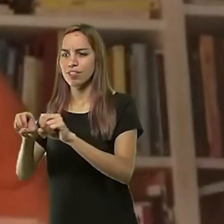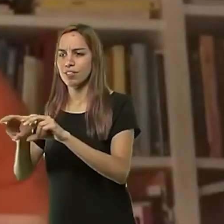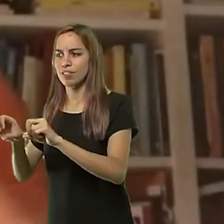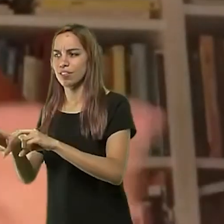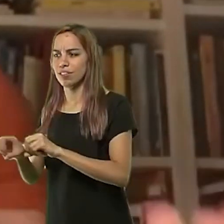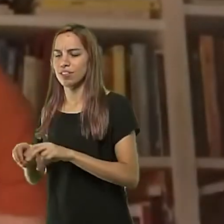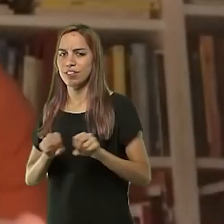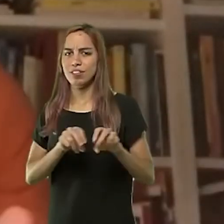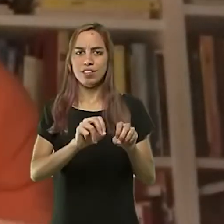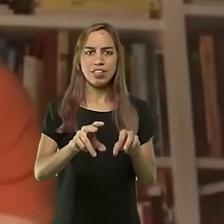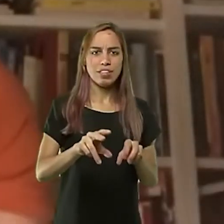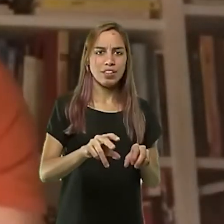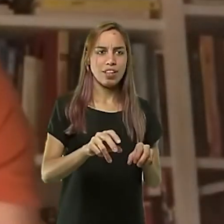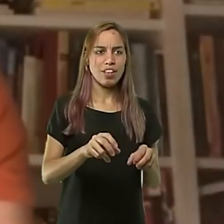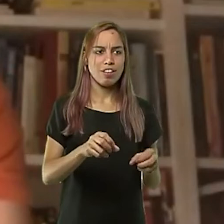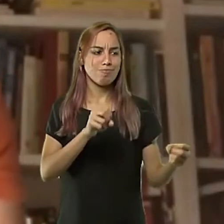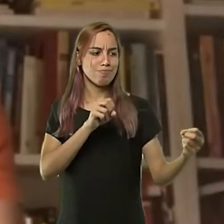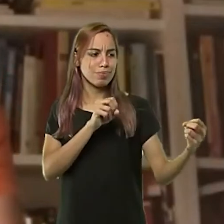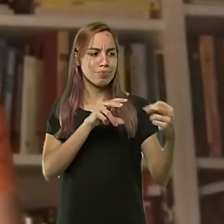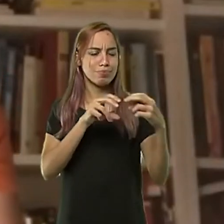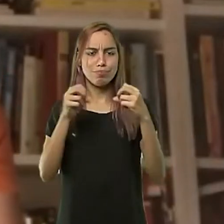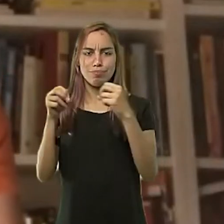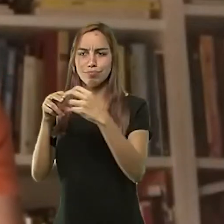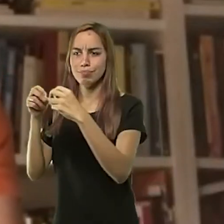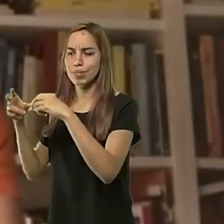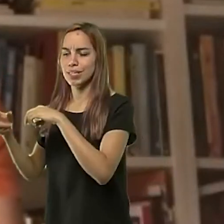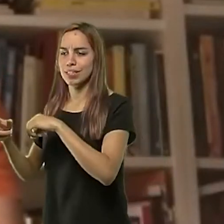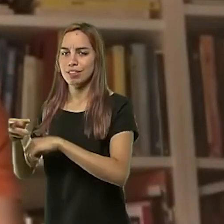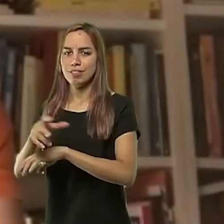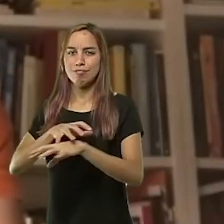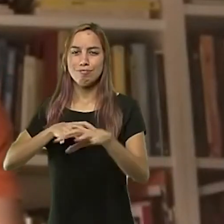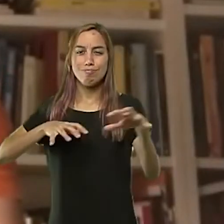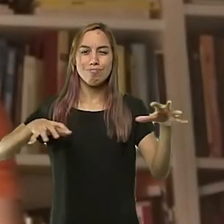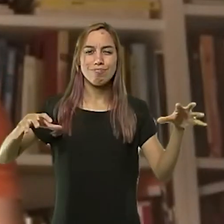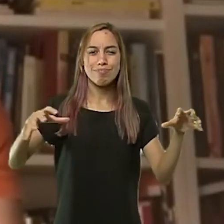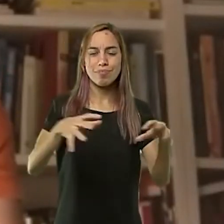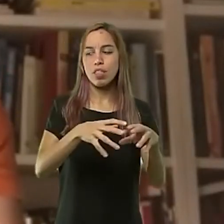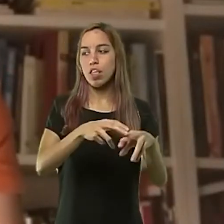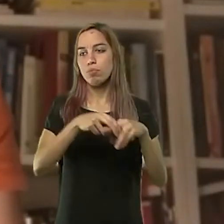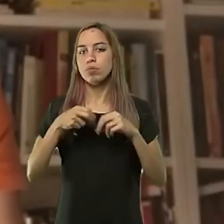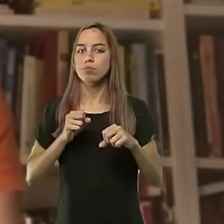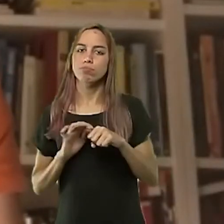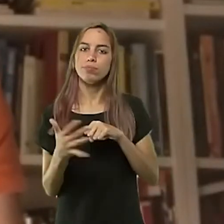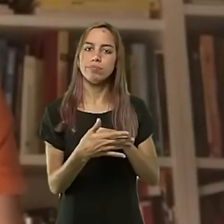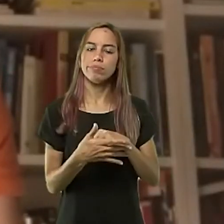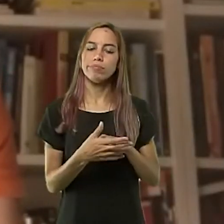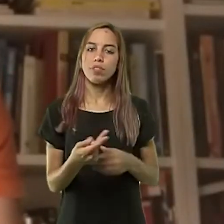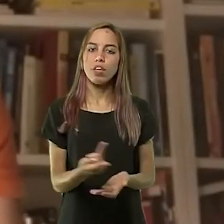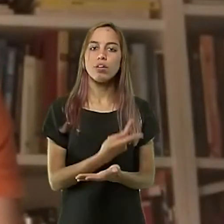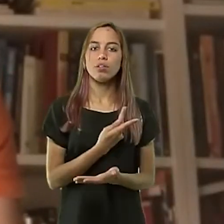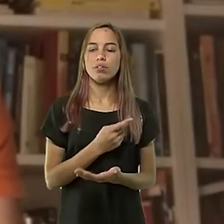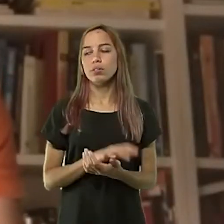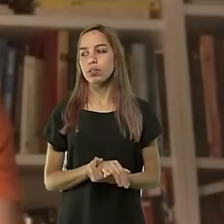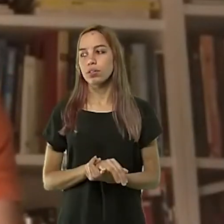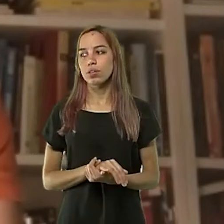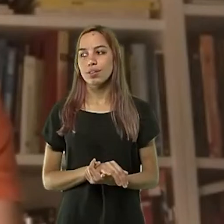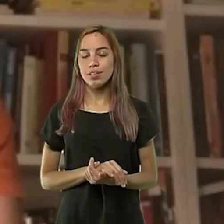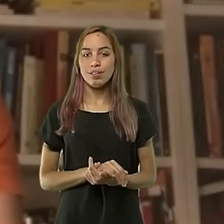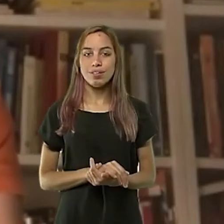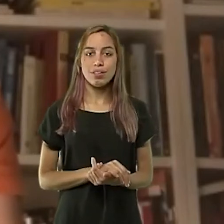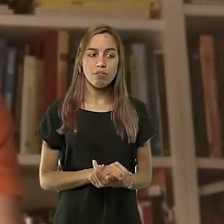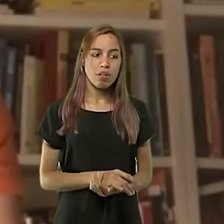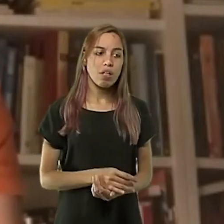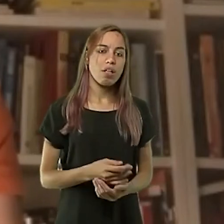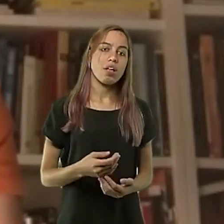outros, a contaminar humanos, etc., e portanto acabamos por ter aqui um aviso. Depois foi um período muito, muito